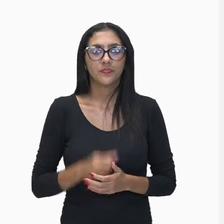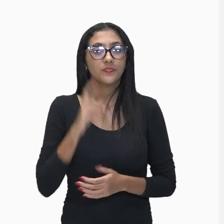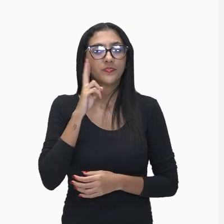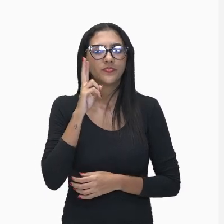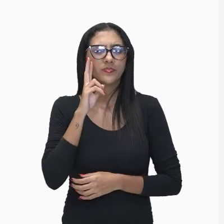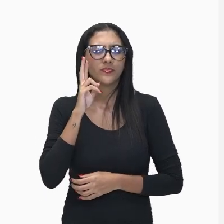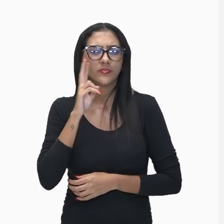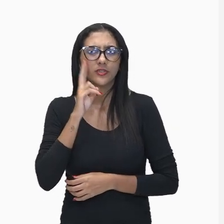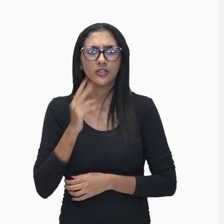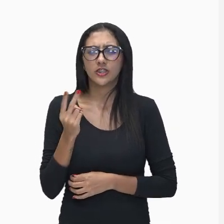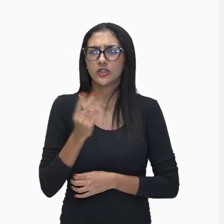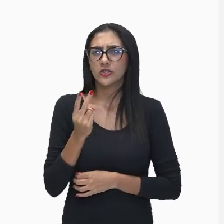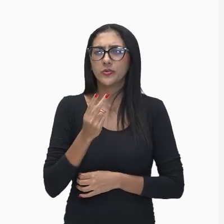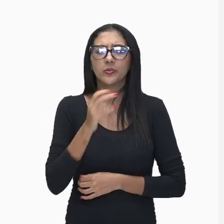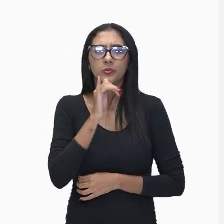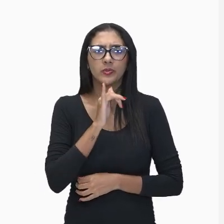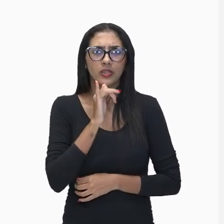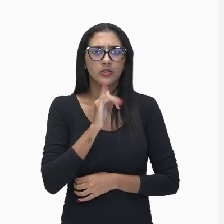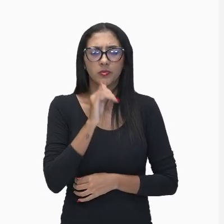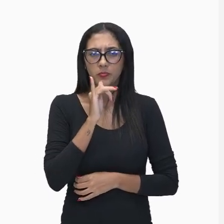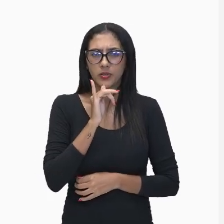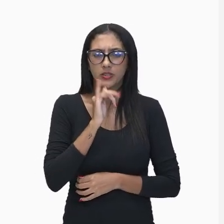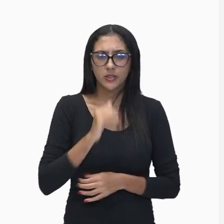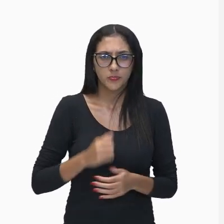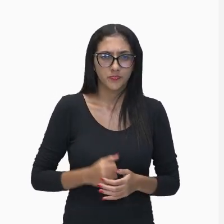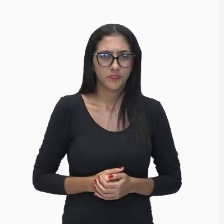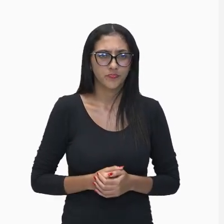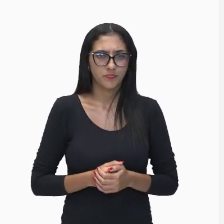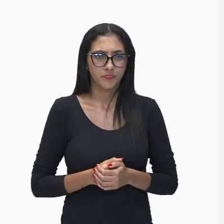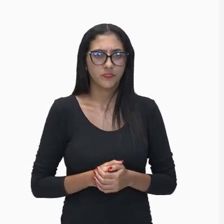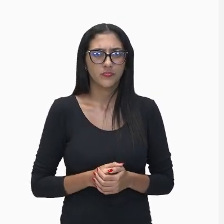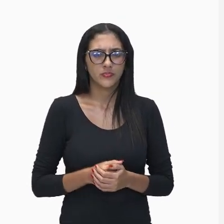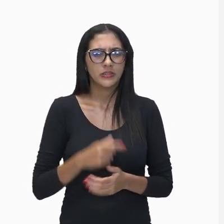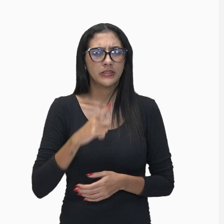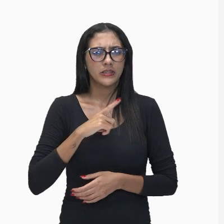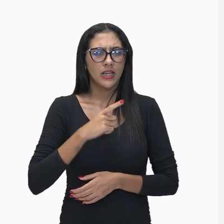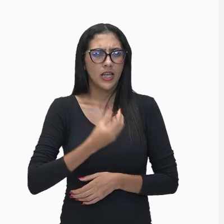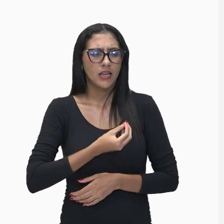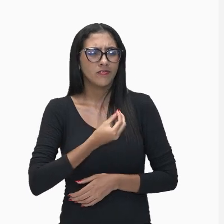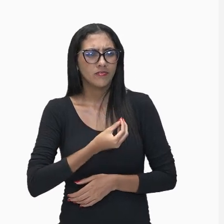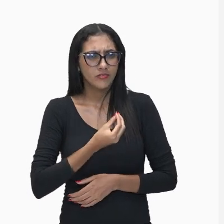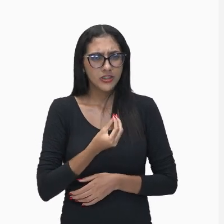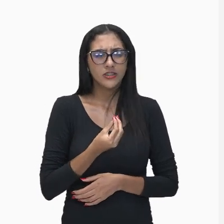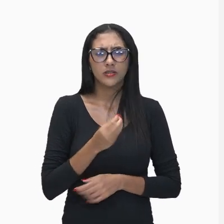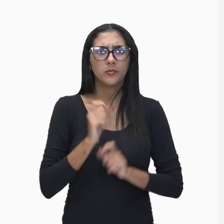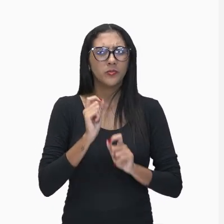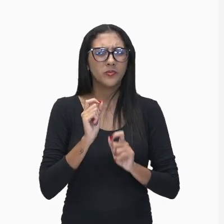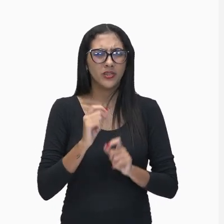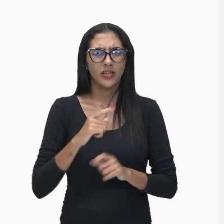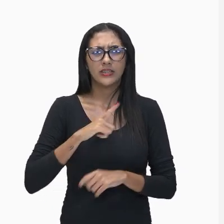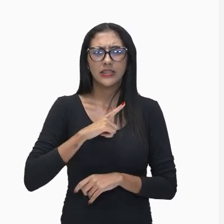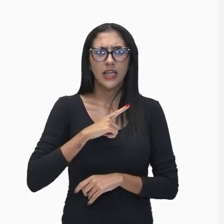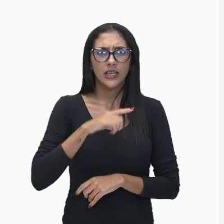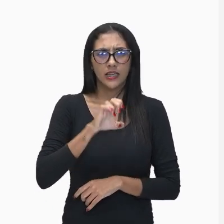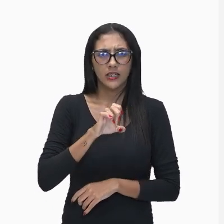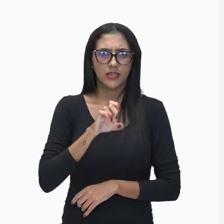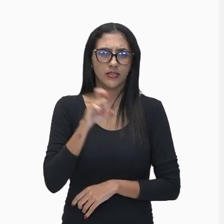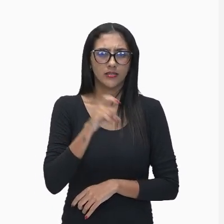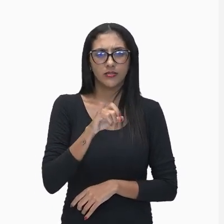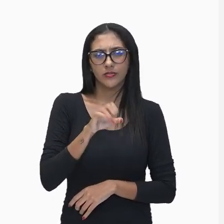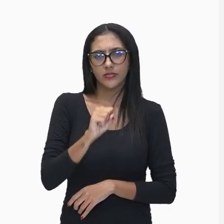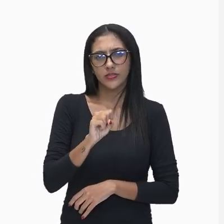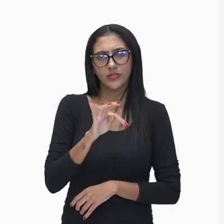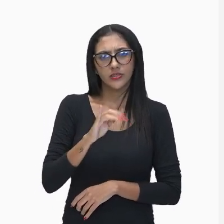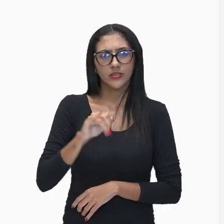exemplo, existem muitos mistérios naquela casa. Observem que o verbo existir está concordando com o sujeito,